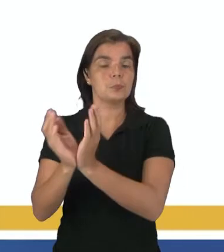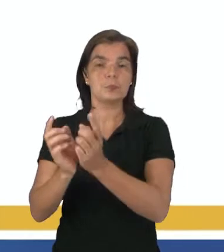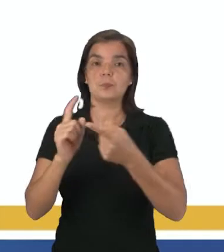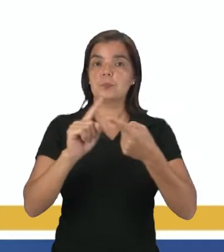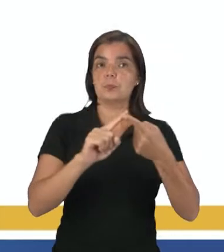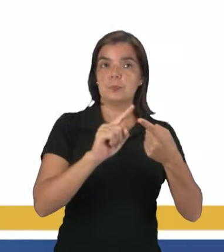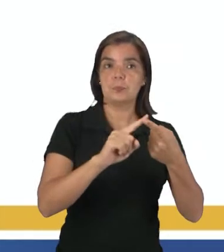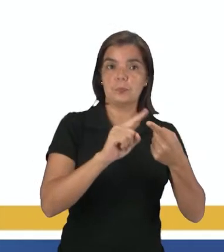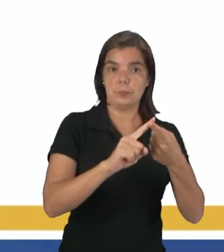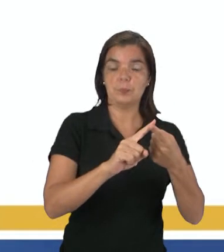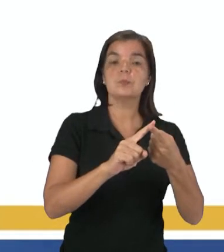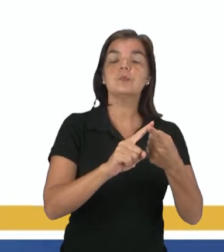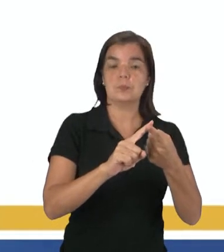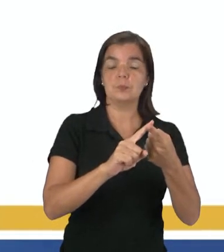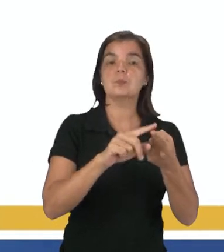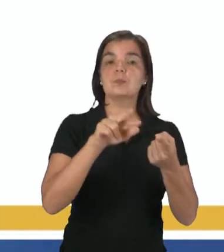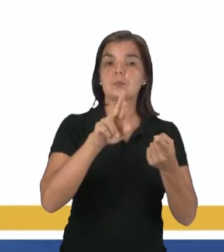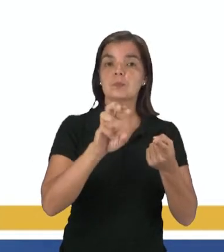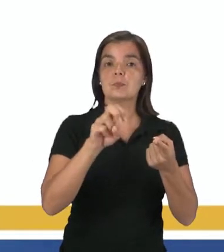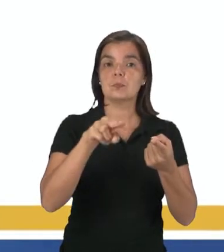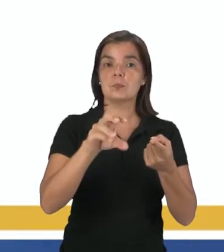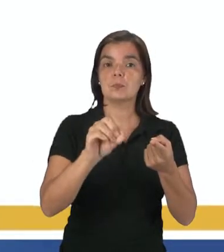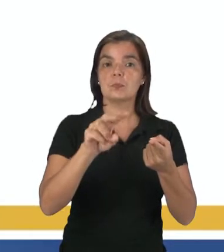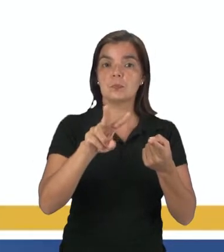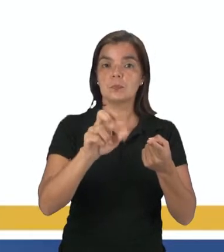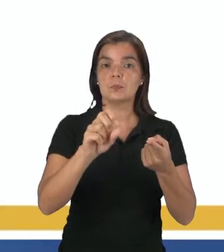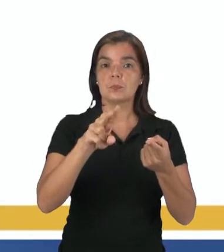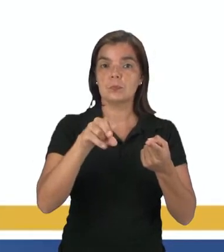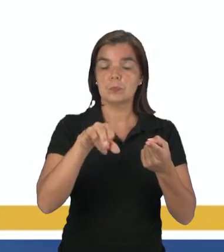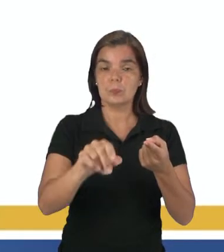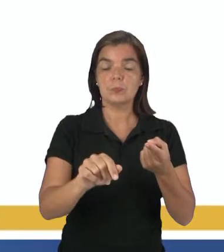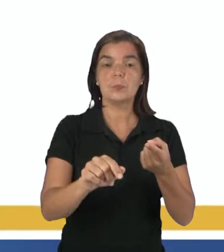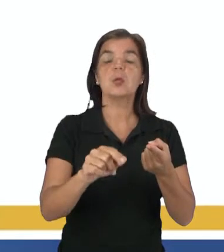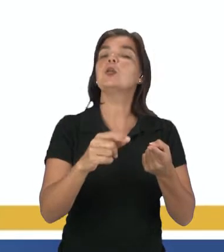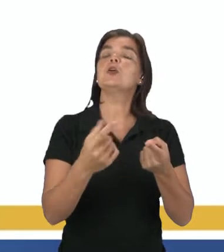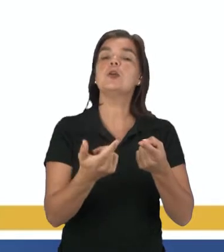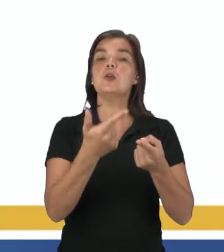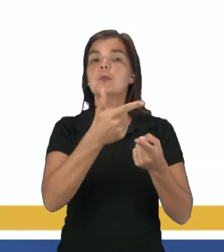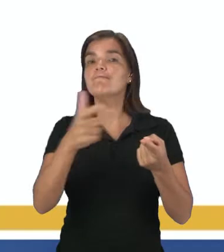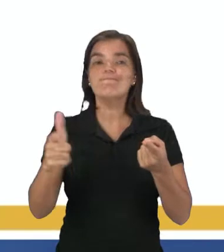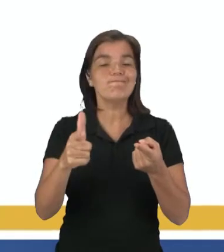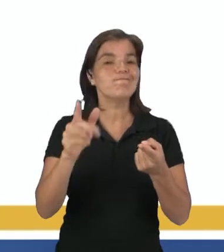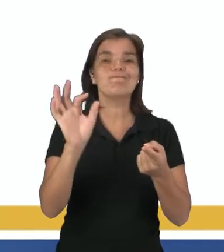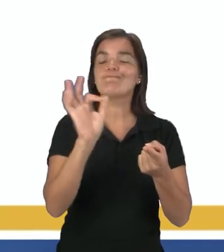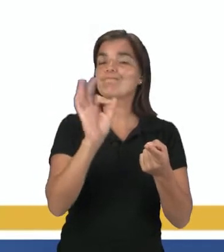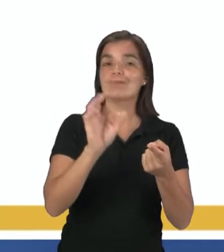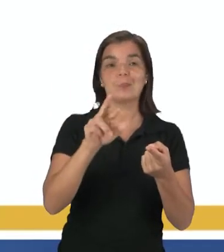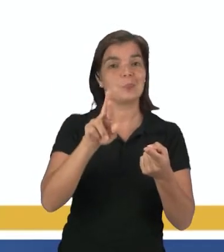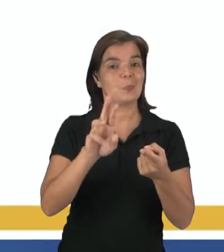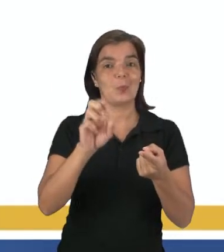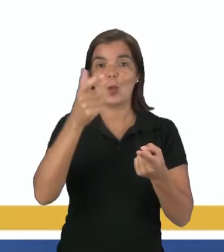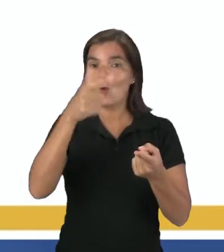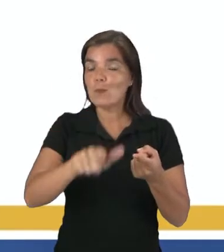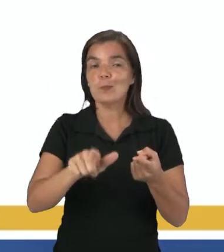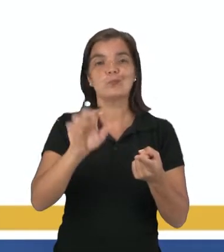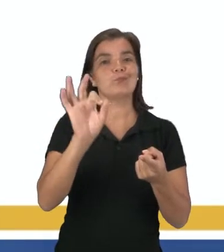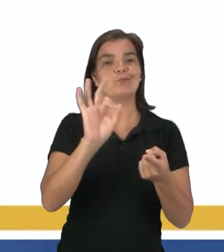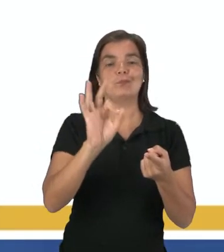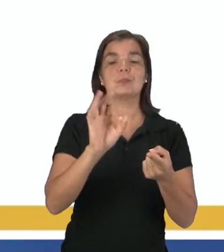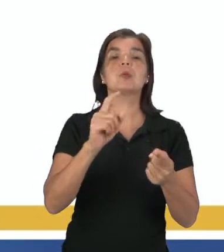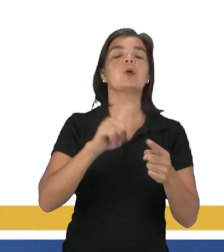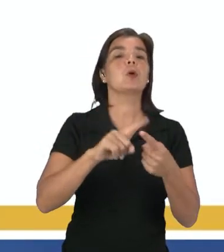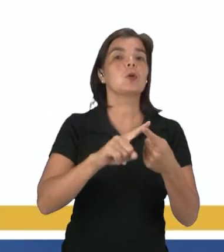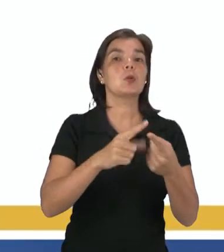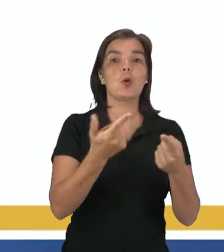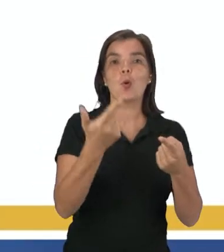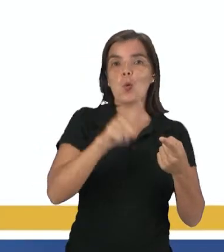um grupo de fontes renováveis e em fontes não renováveis, tá? Quando a gente fala de fontes renováveis, a gente está falando daquelas